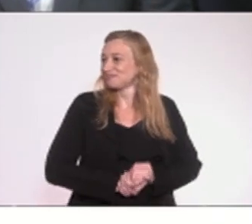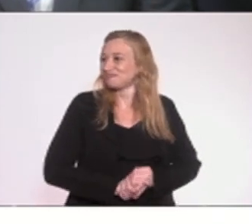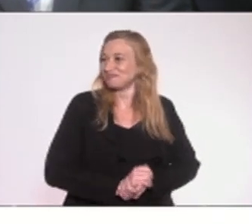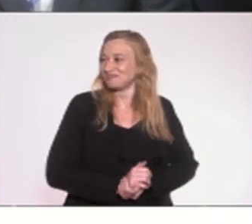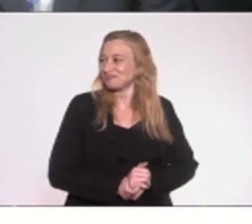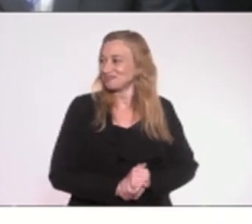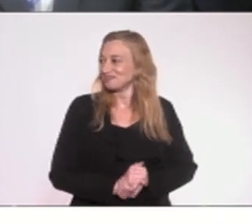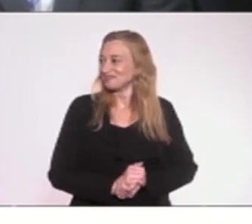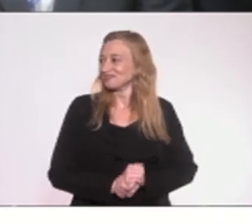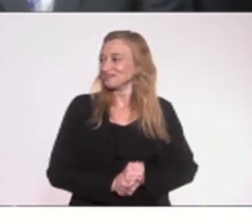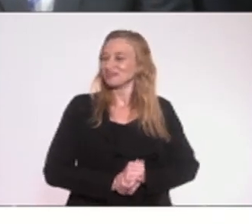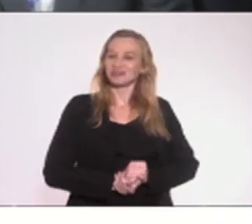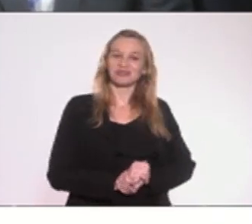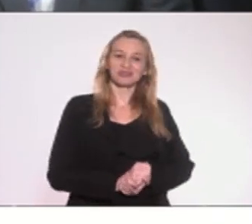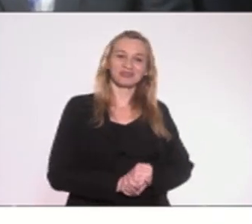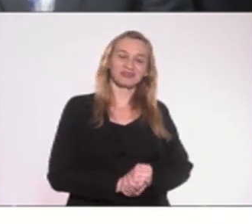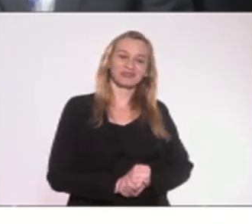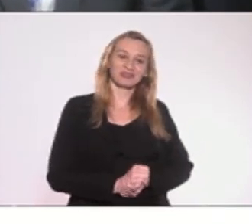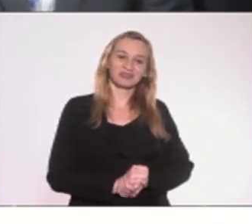Eu